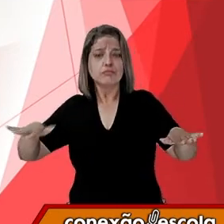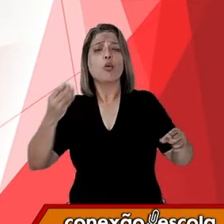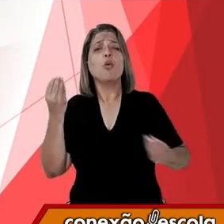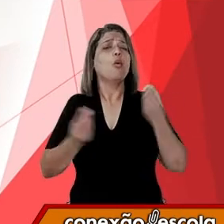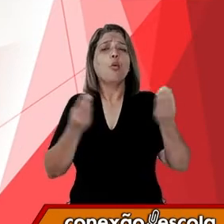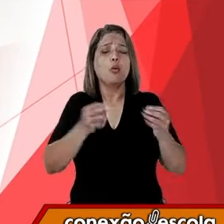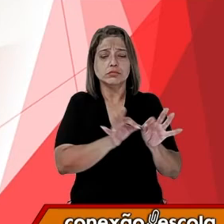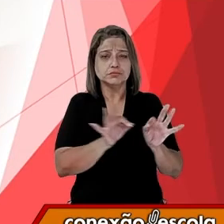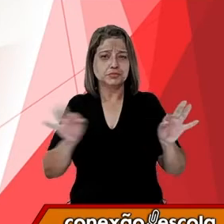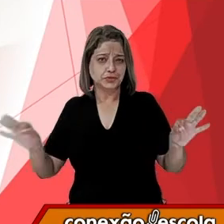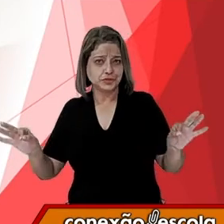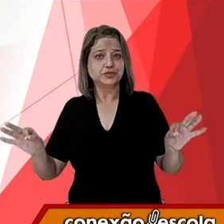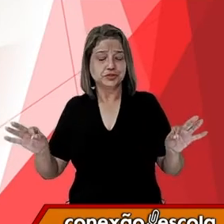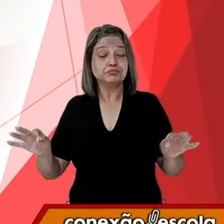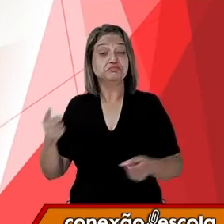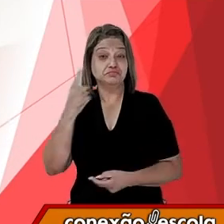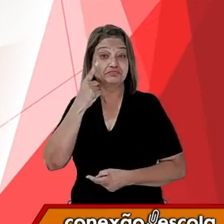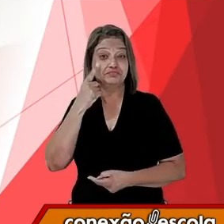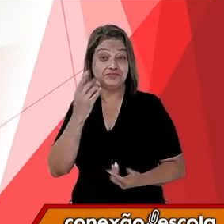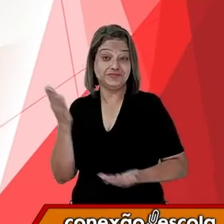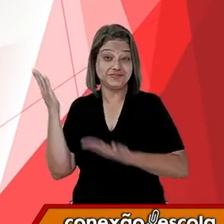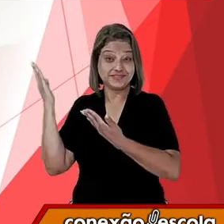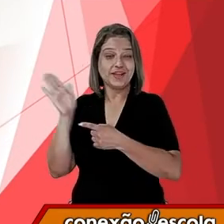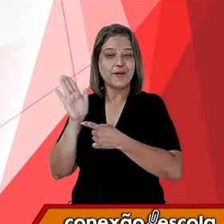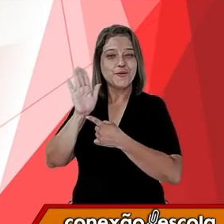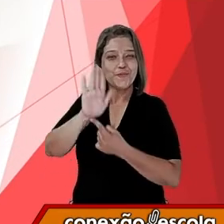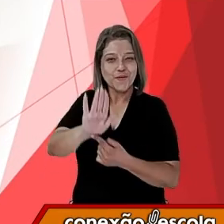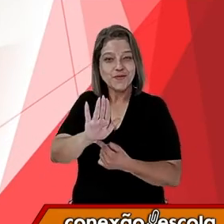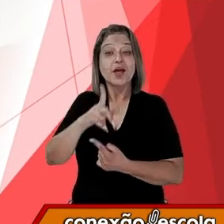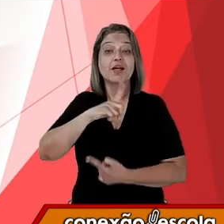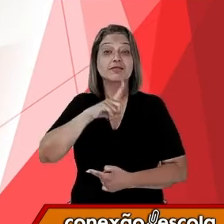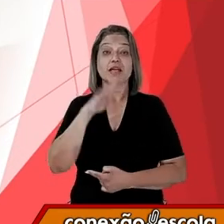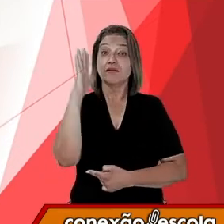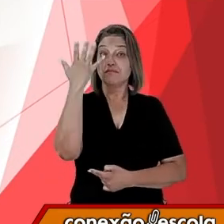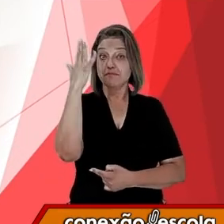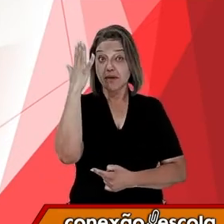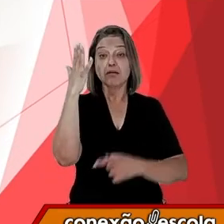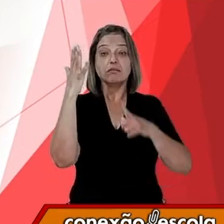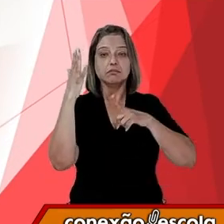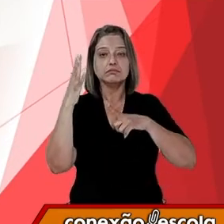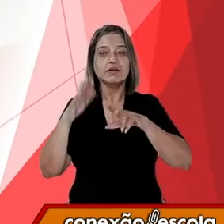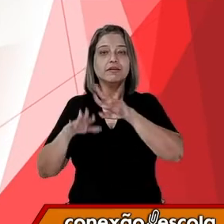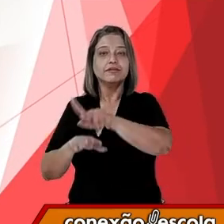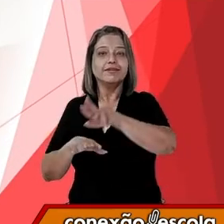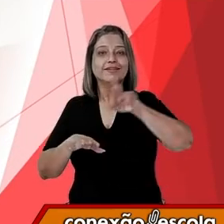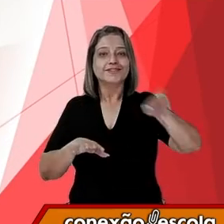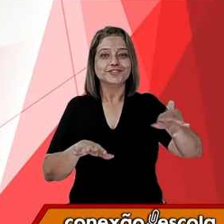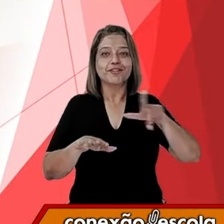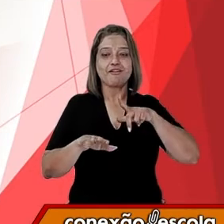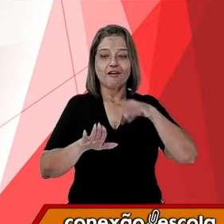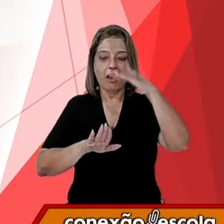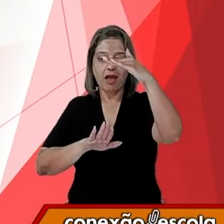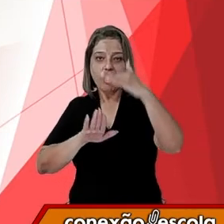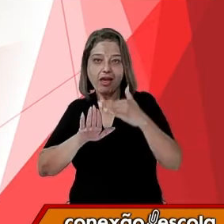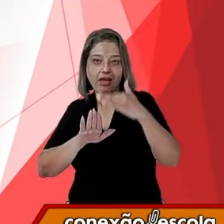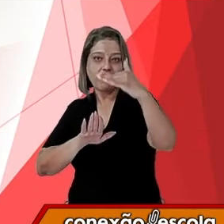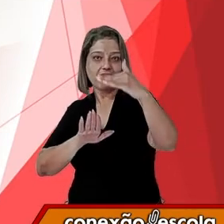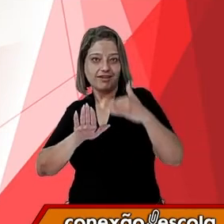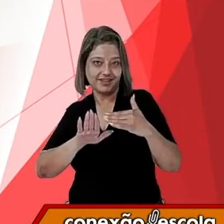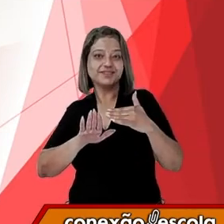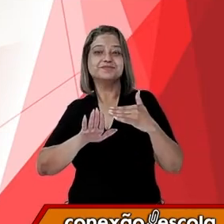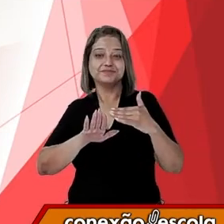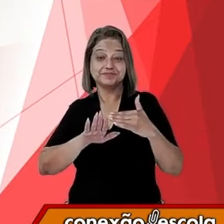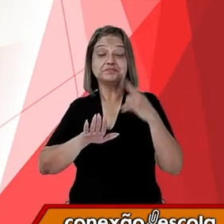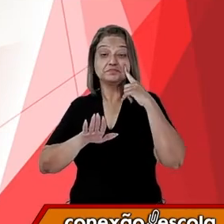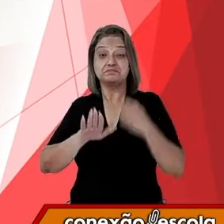Como você viu na figura anterior, as mãos das pessoas têm tamanhos diferentes.